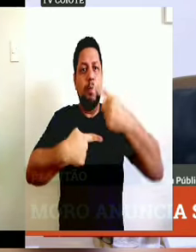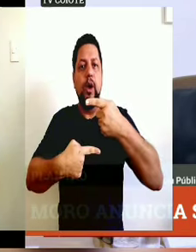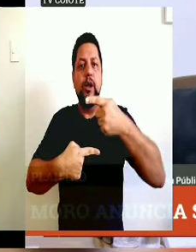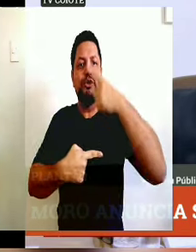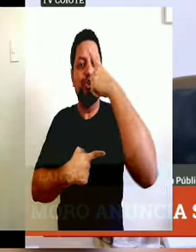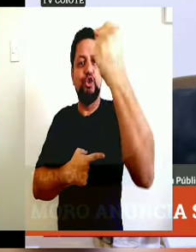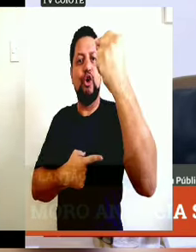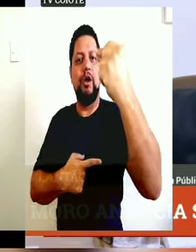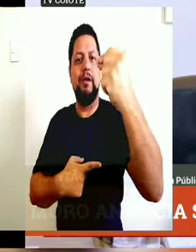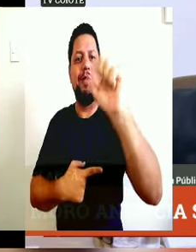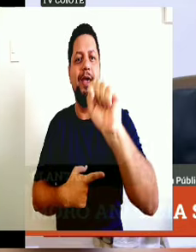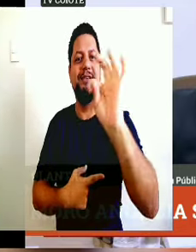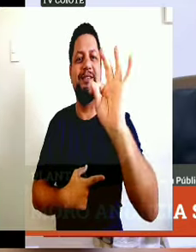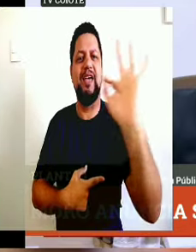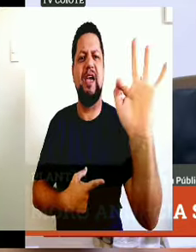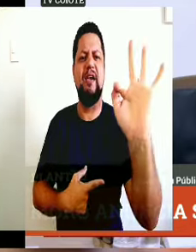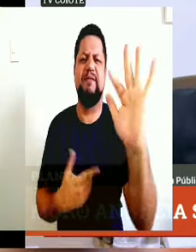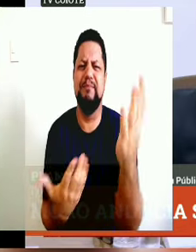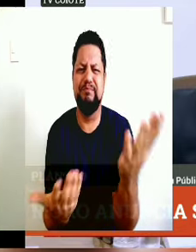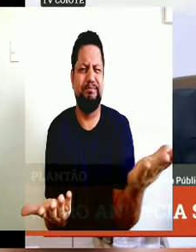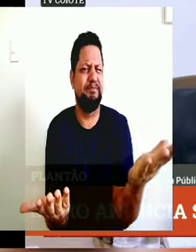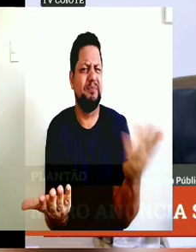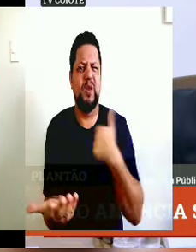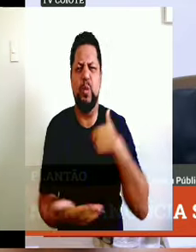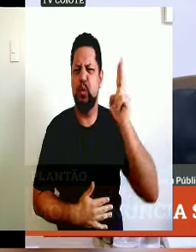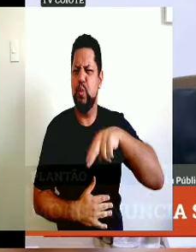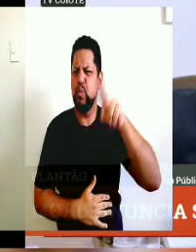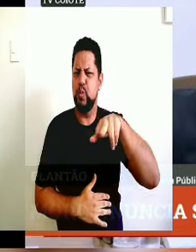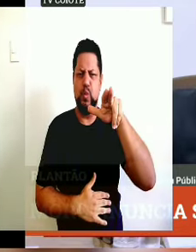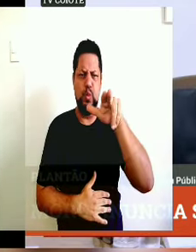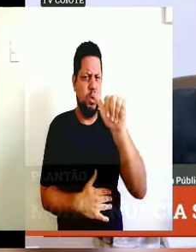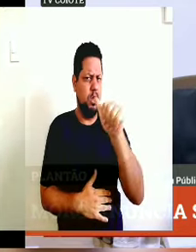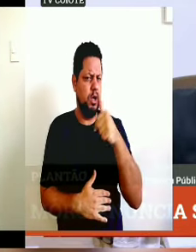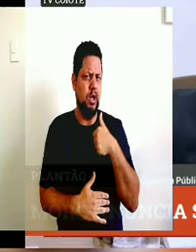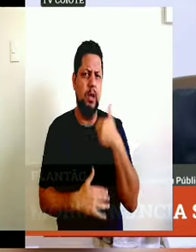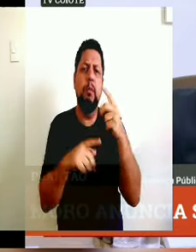até porque seria algo de aceitar um cargo de ministro da Justiça